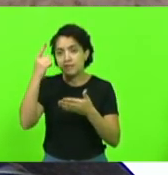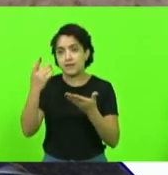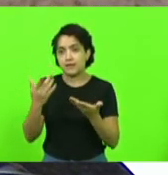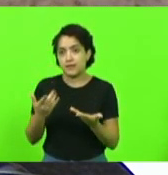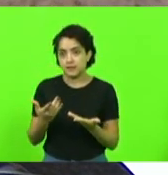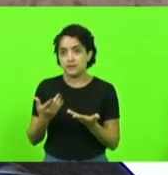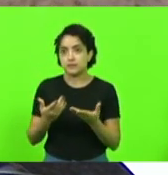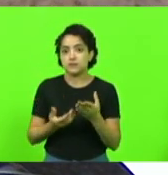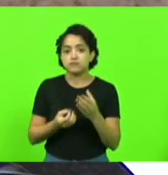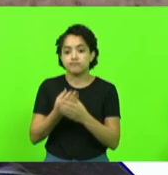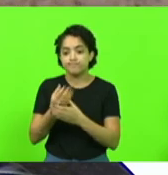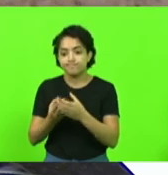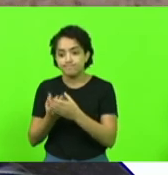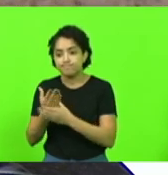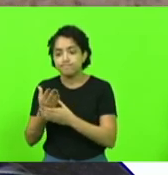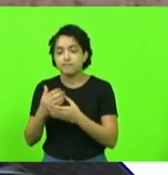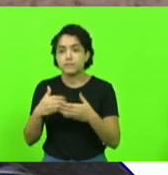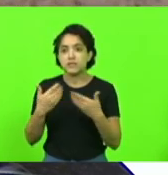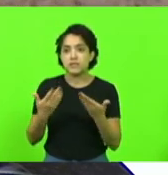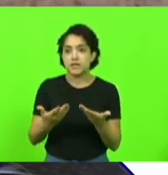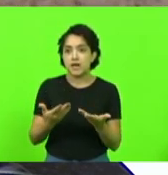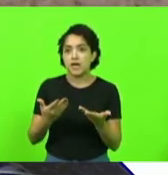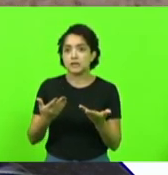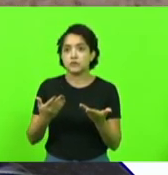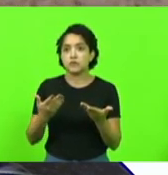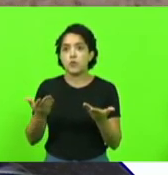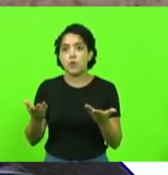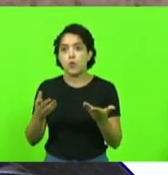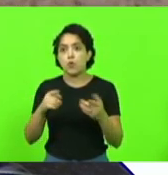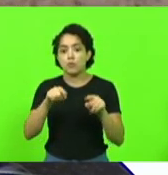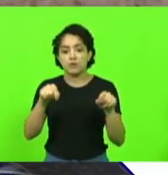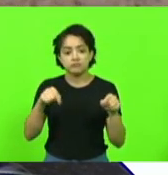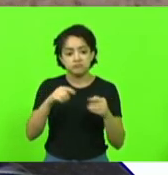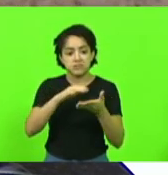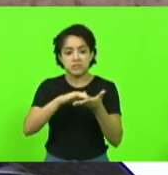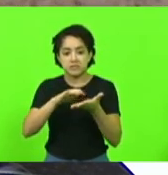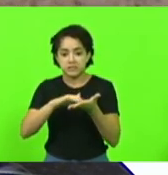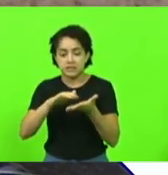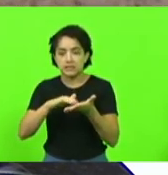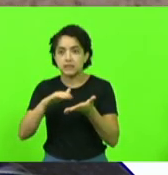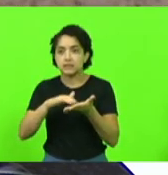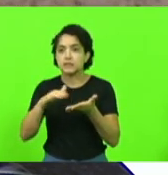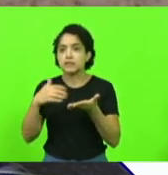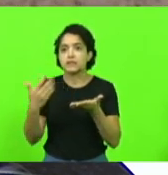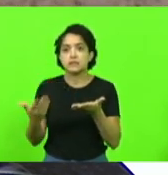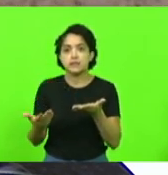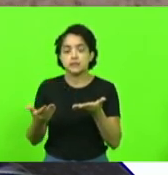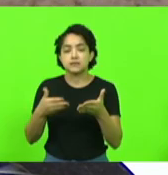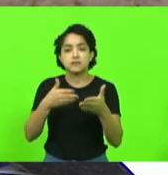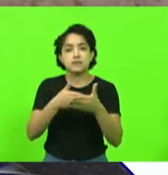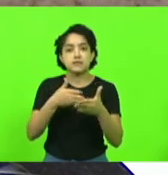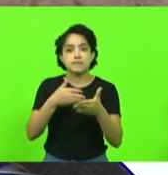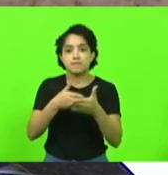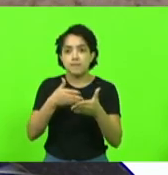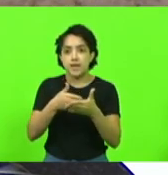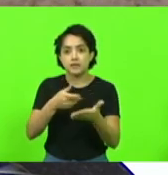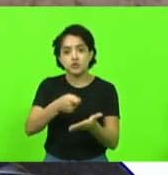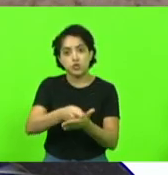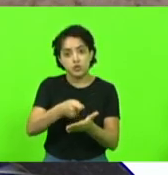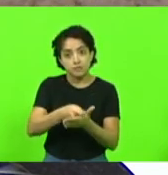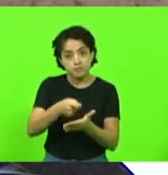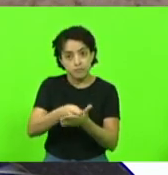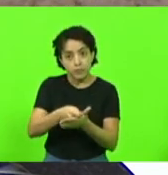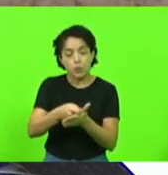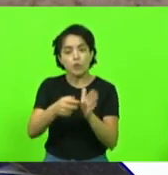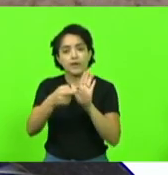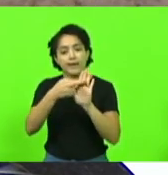por parlamentos ou pelos gabinetes de secretarias por aí afora, que impedem e impõem restrições a quem